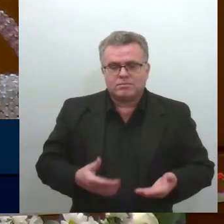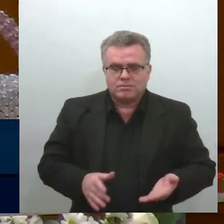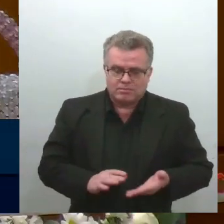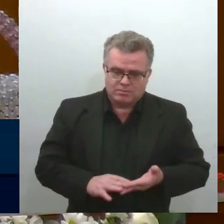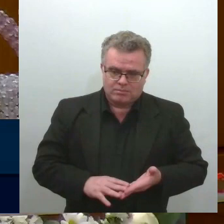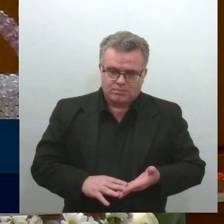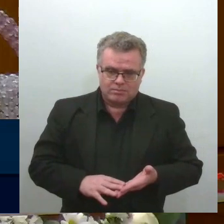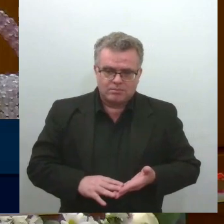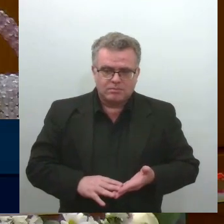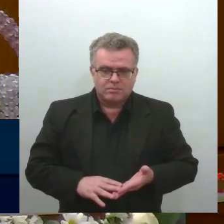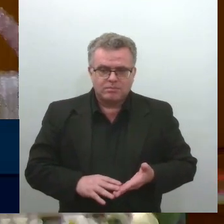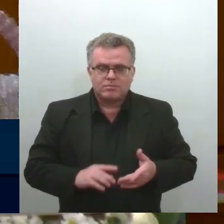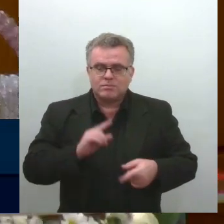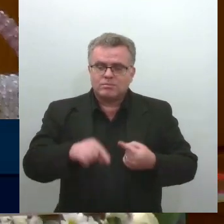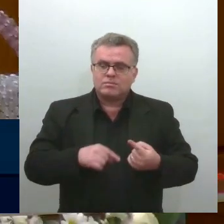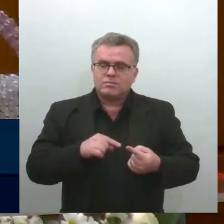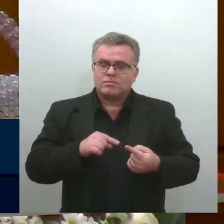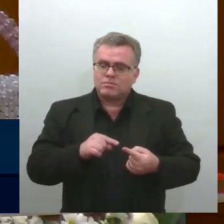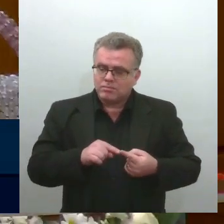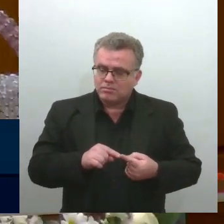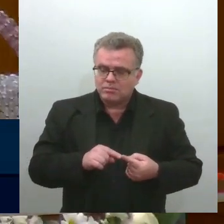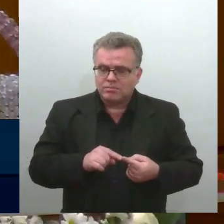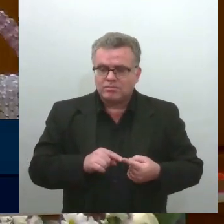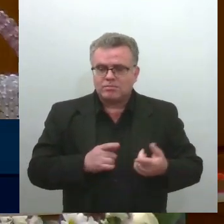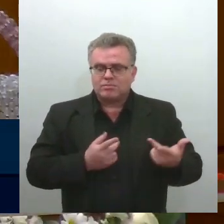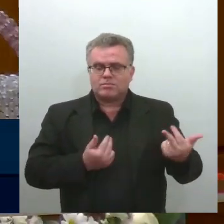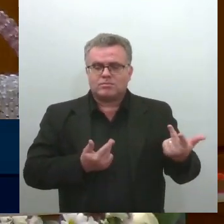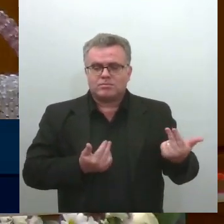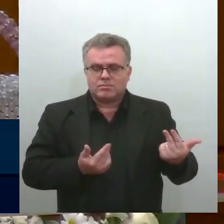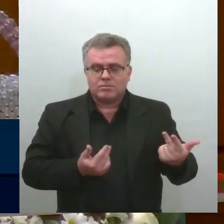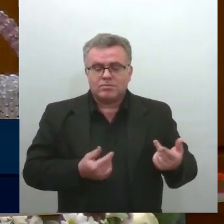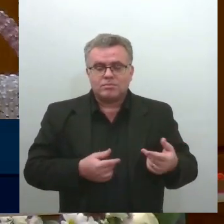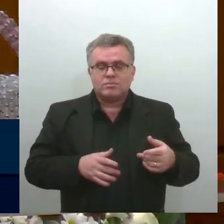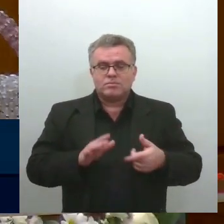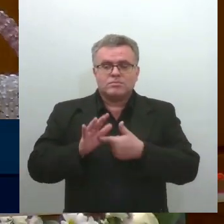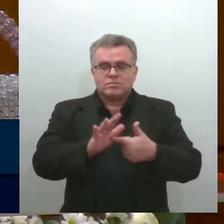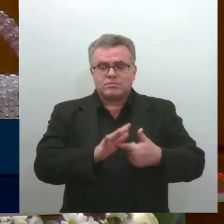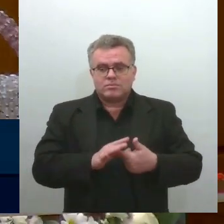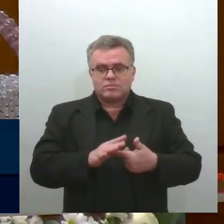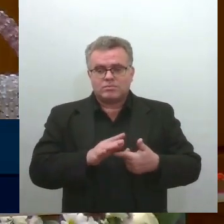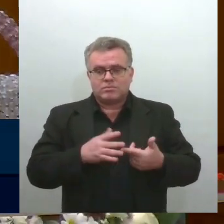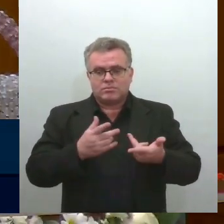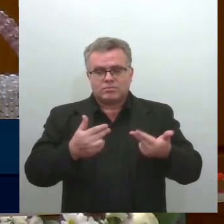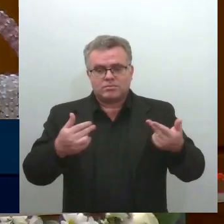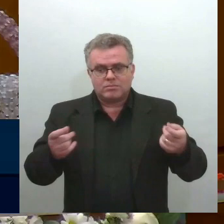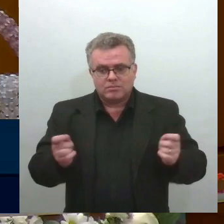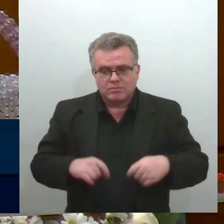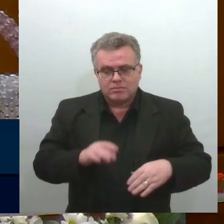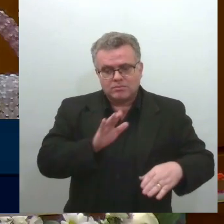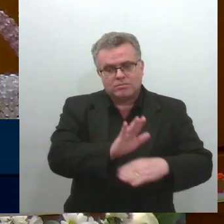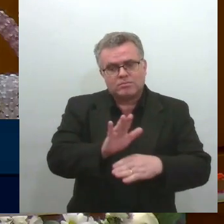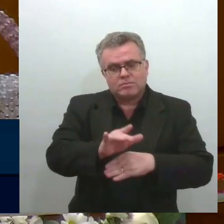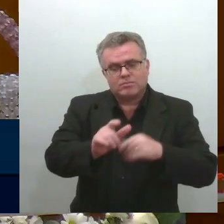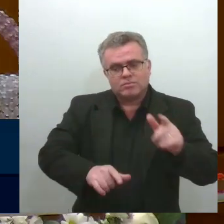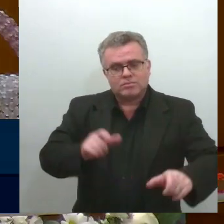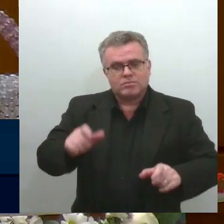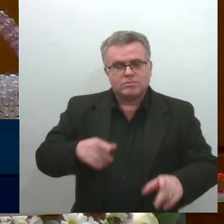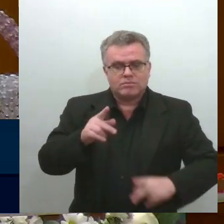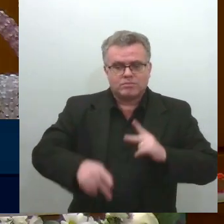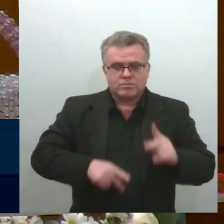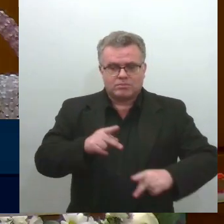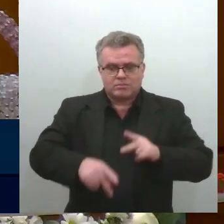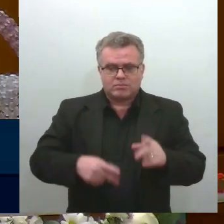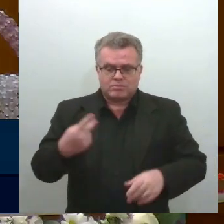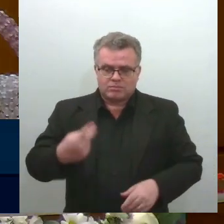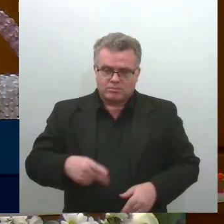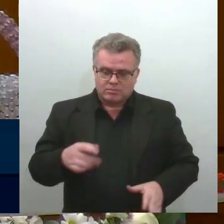só mostrando moda, mas também prestando serviços, né, de utilidade pública e abrindo espaço para